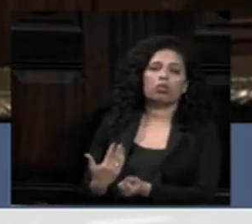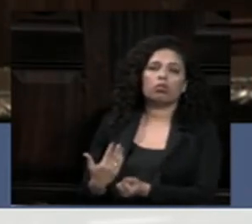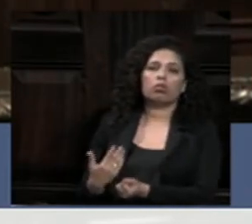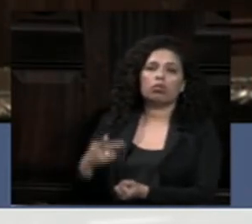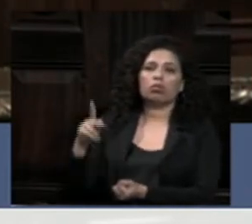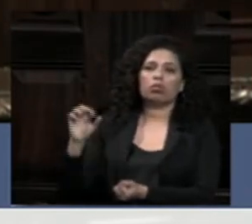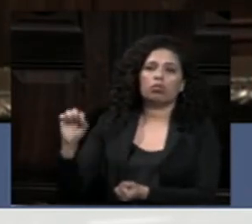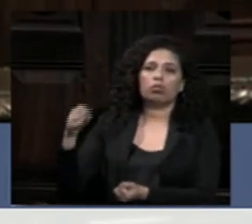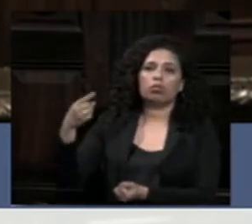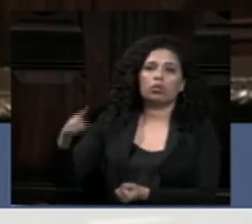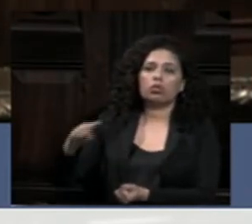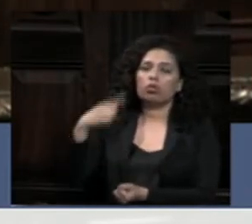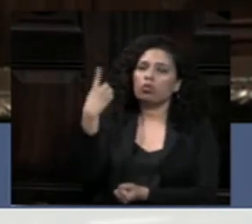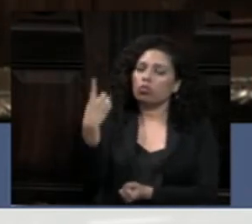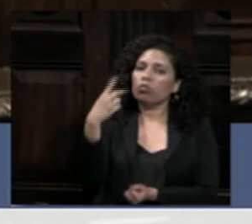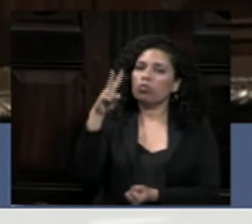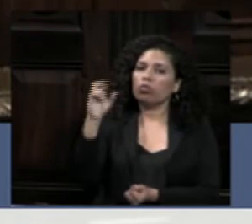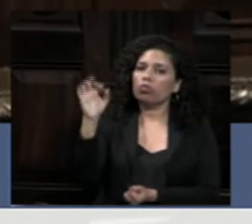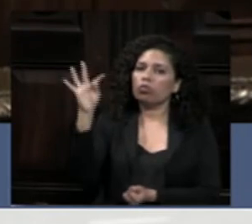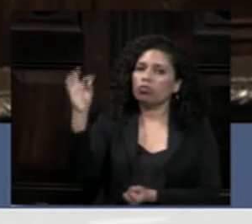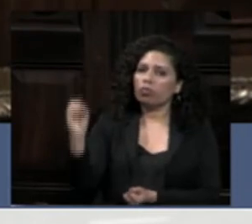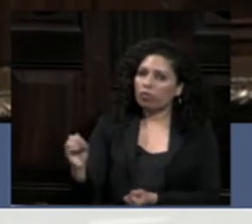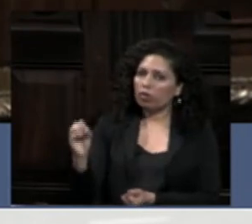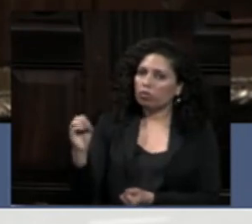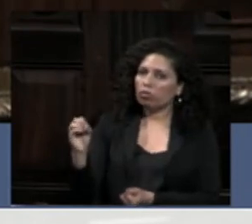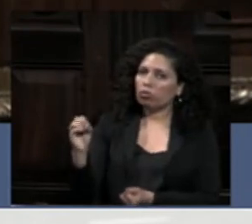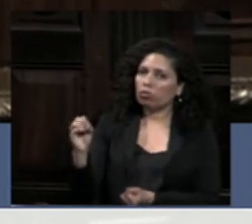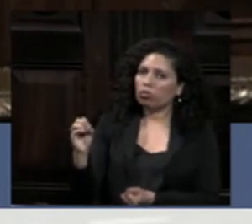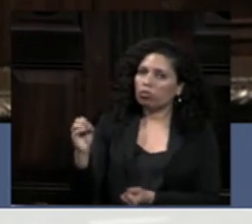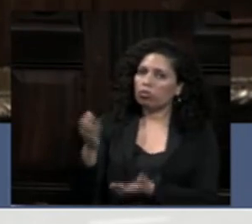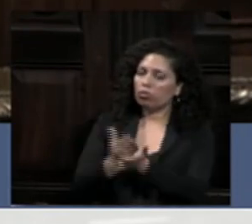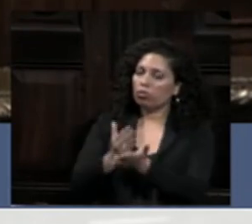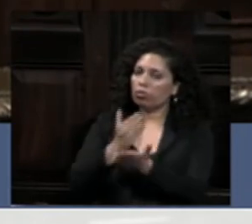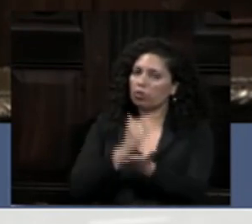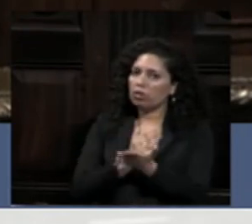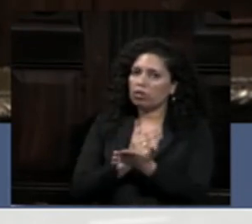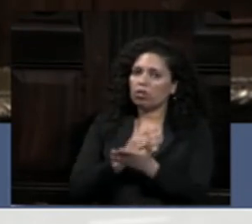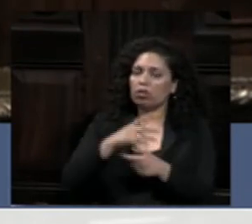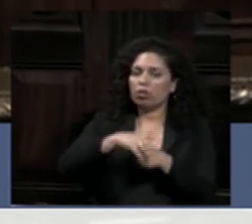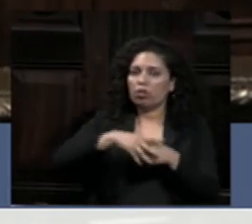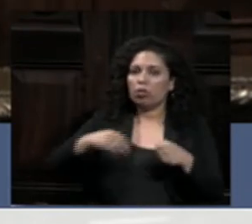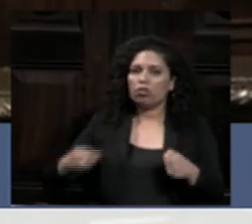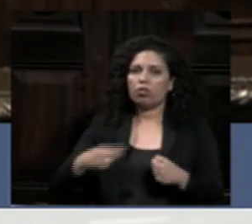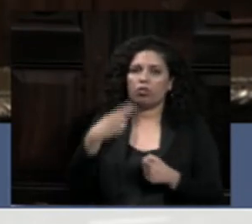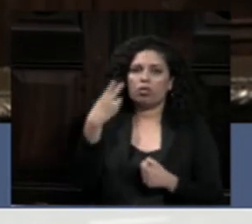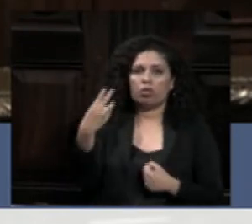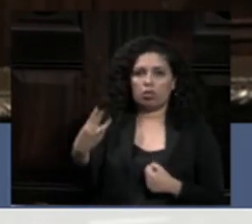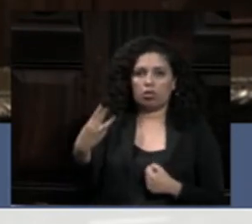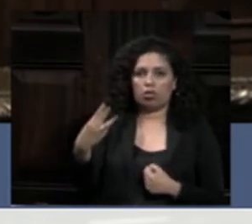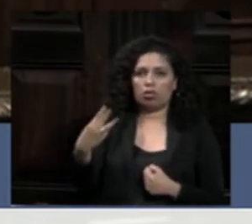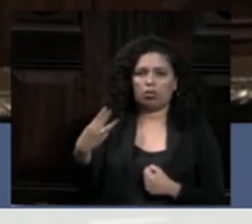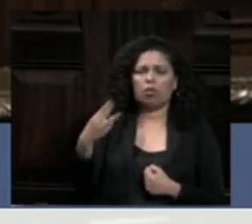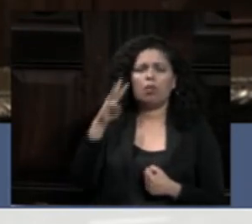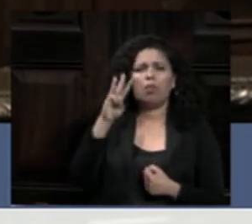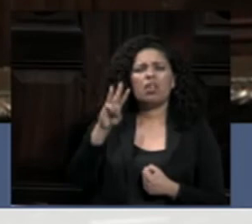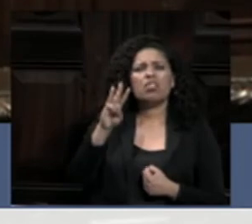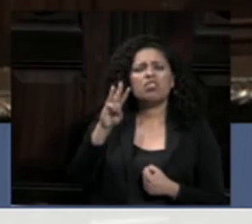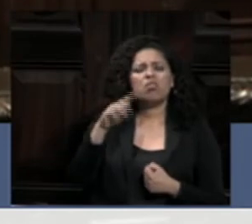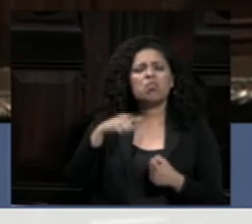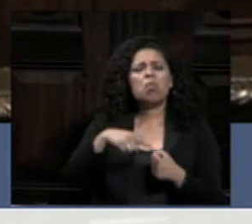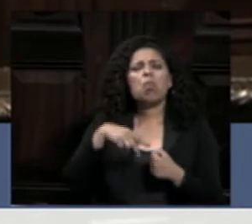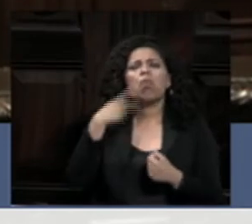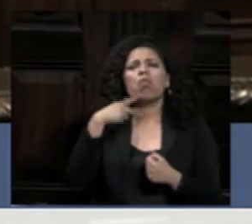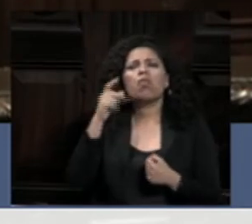com apenas um veto parcial ao artigo 3º. E o que diz